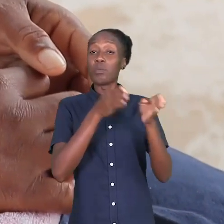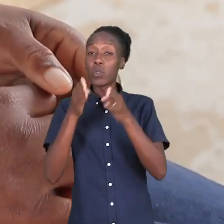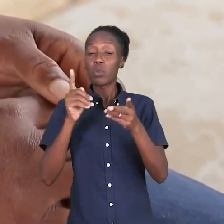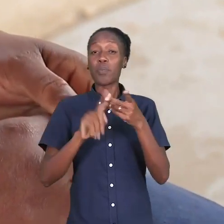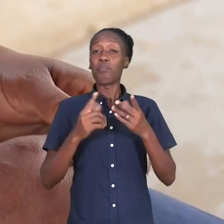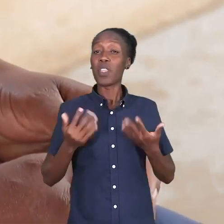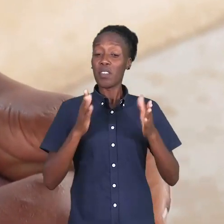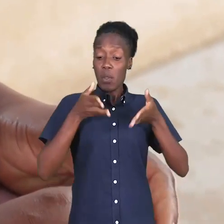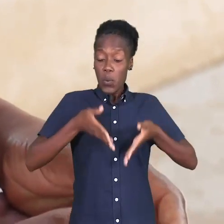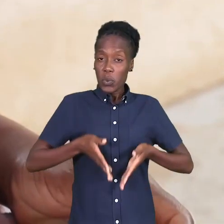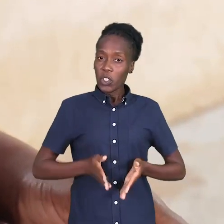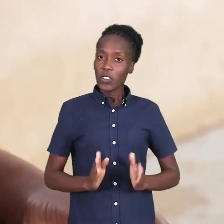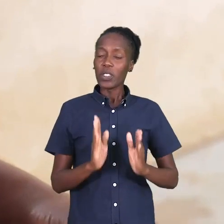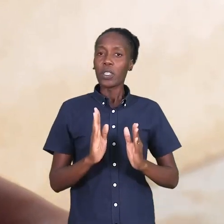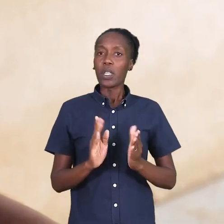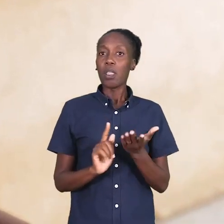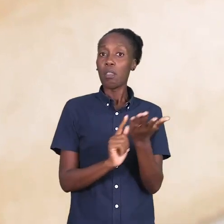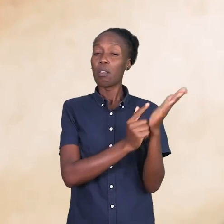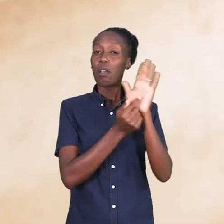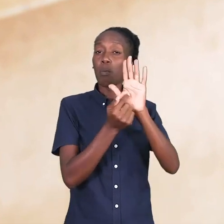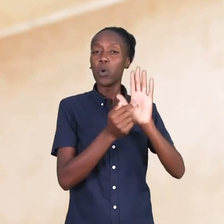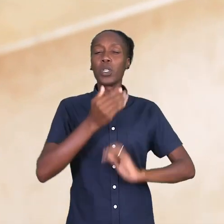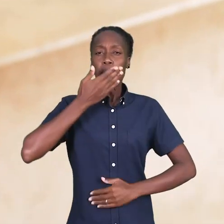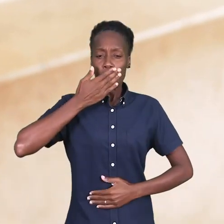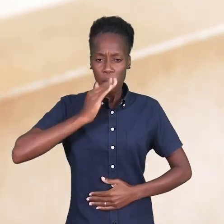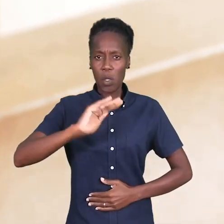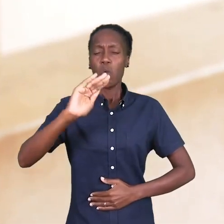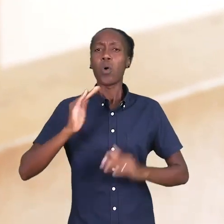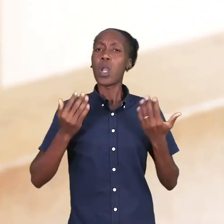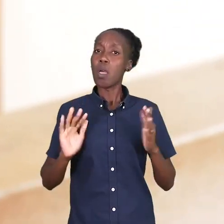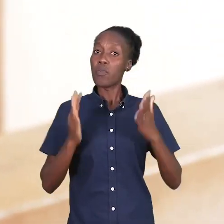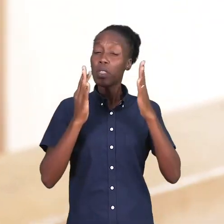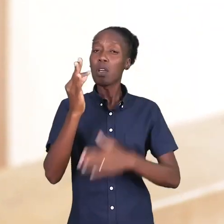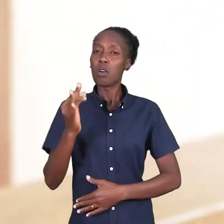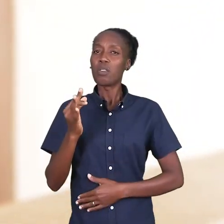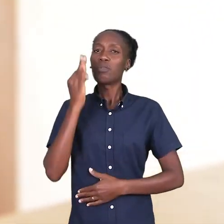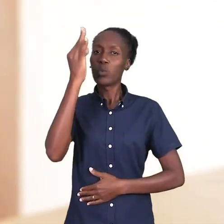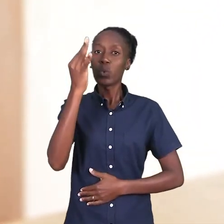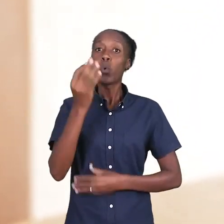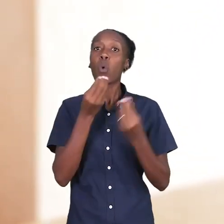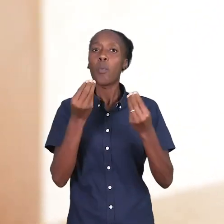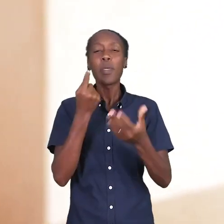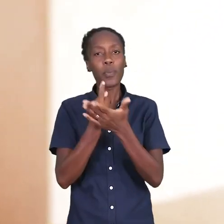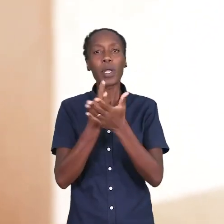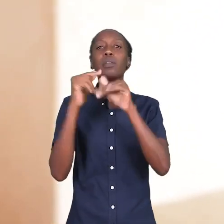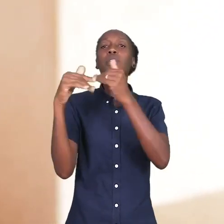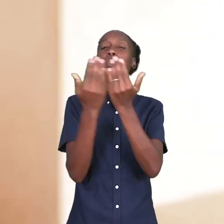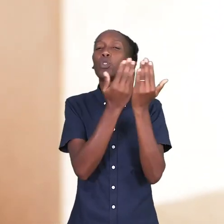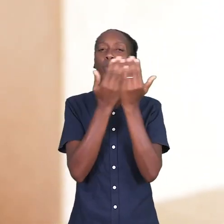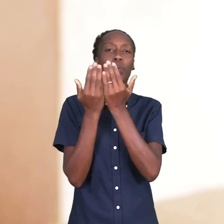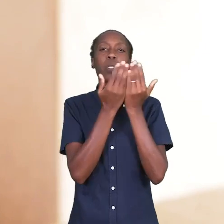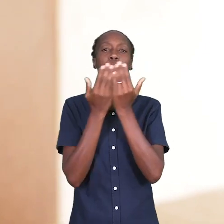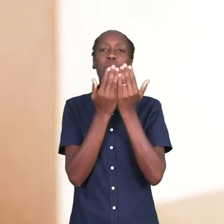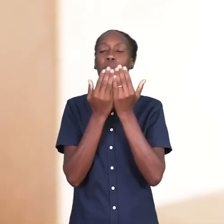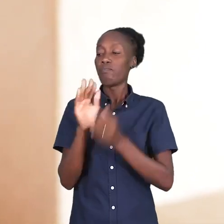vida dela e na vida dos filhos, ela procura mostrar as melhores referências, colocando a escola sempre em primeiro